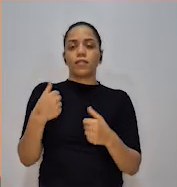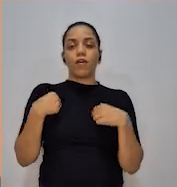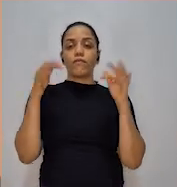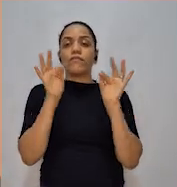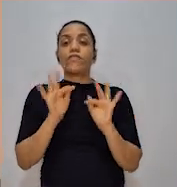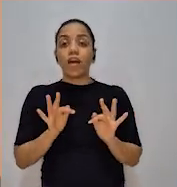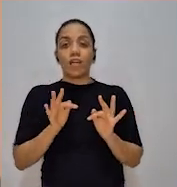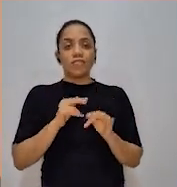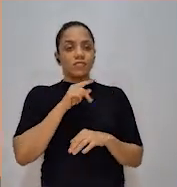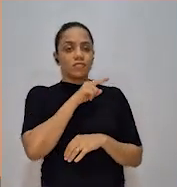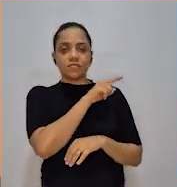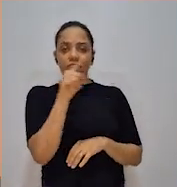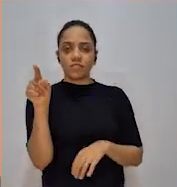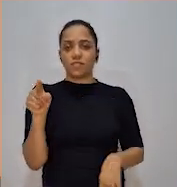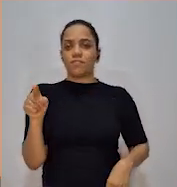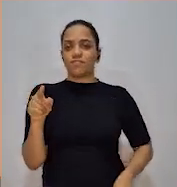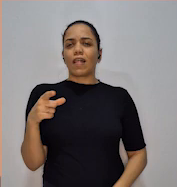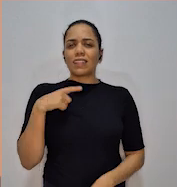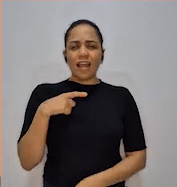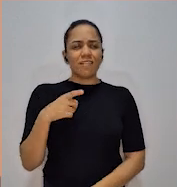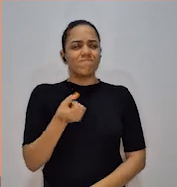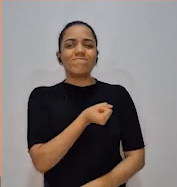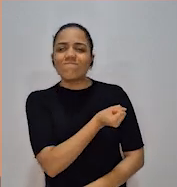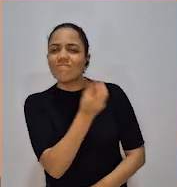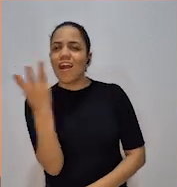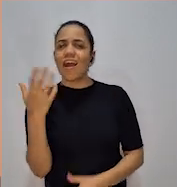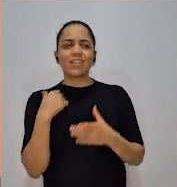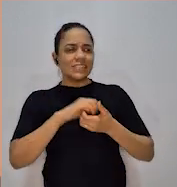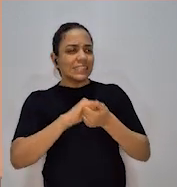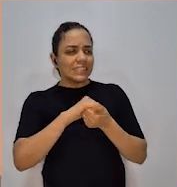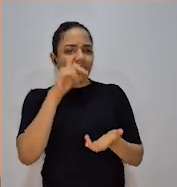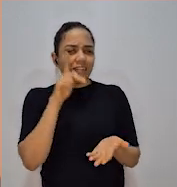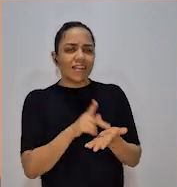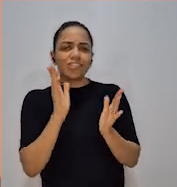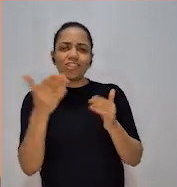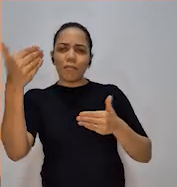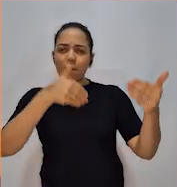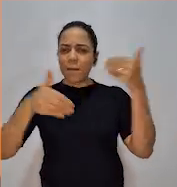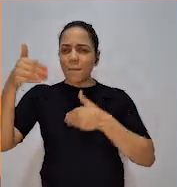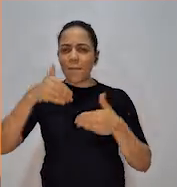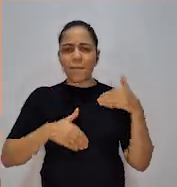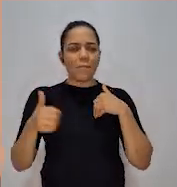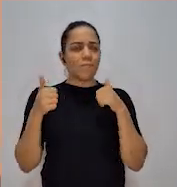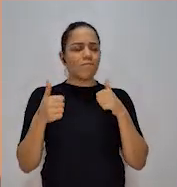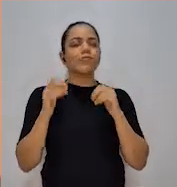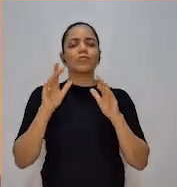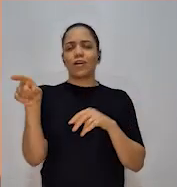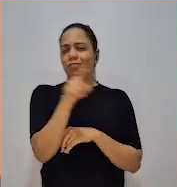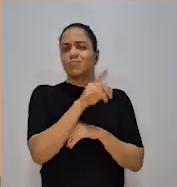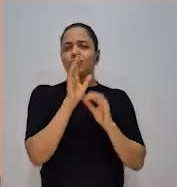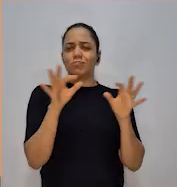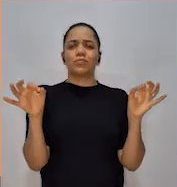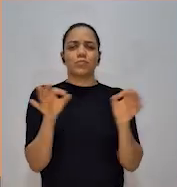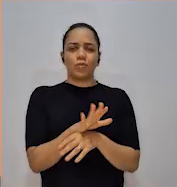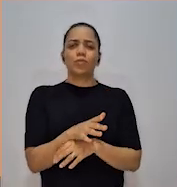pessoas que estão aqui, né? Grandes parceiras, pessoas que estão aqui, que já fazem, né? Que já se posicionam no mundo, não